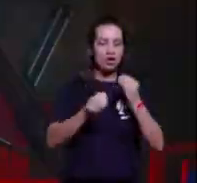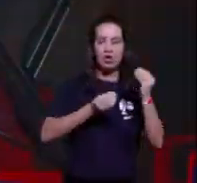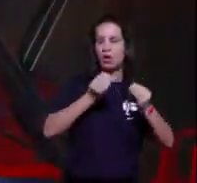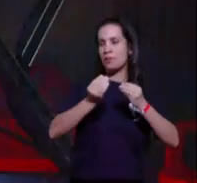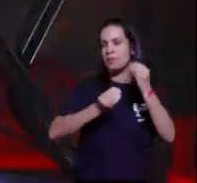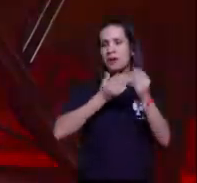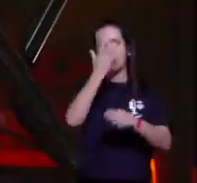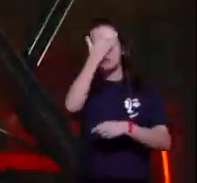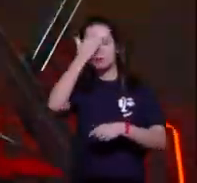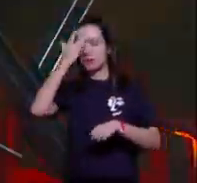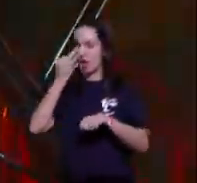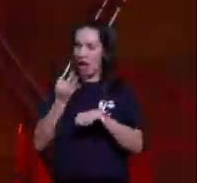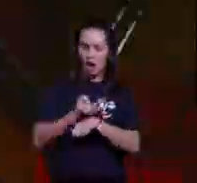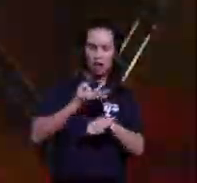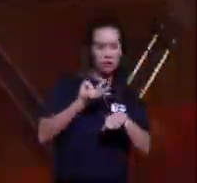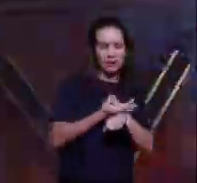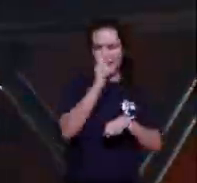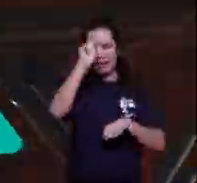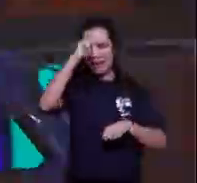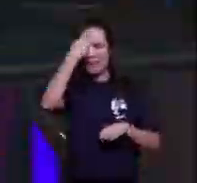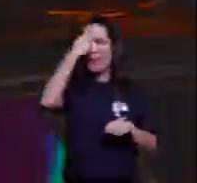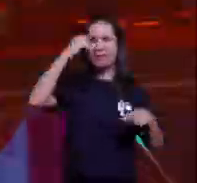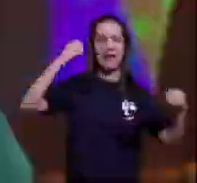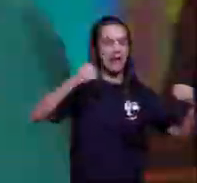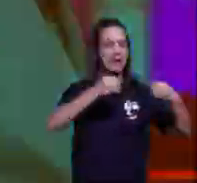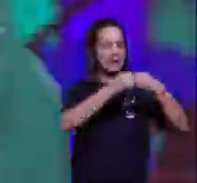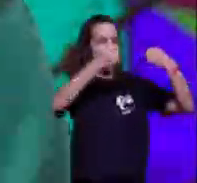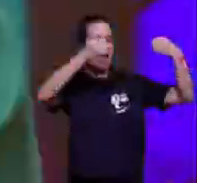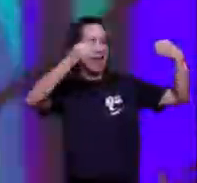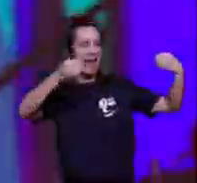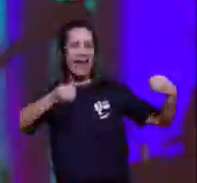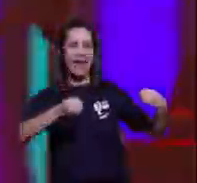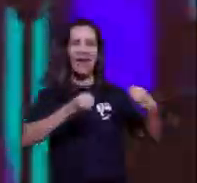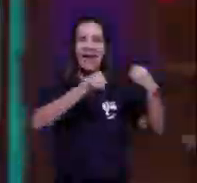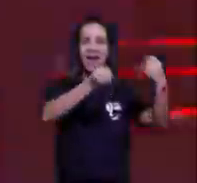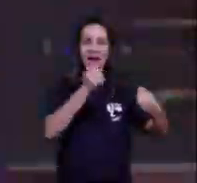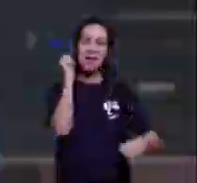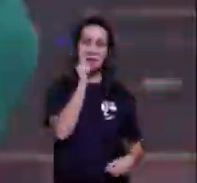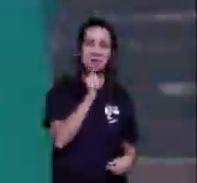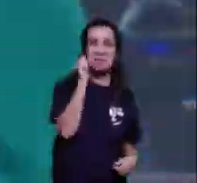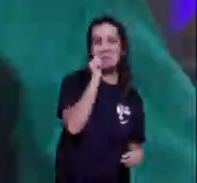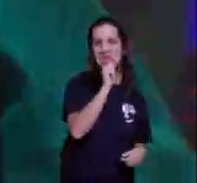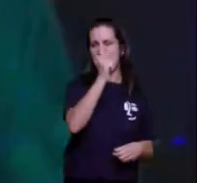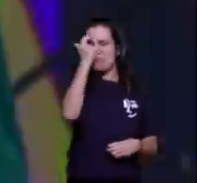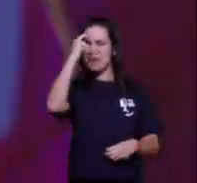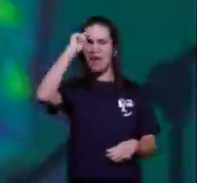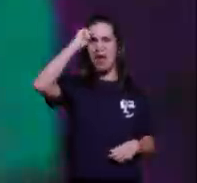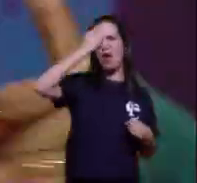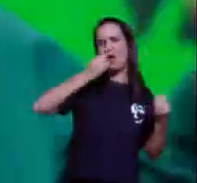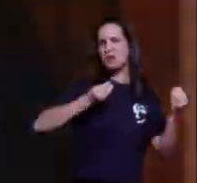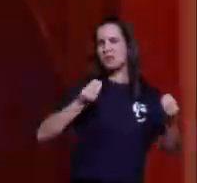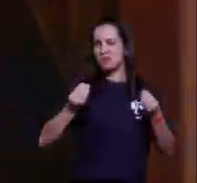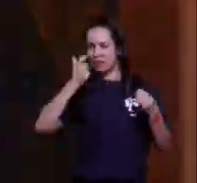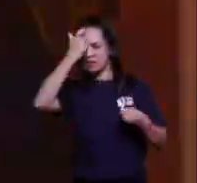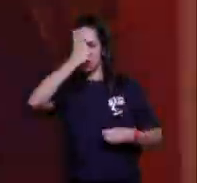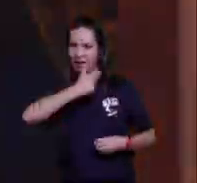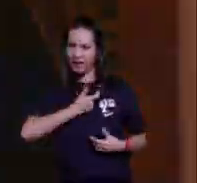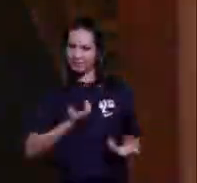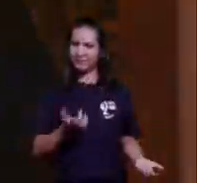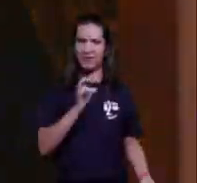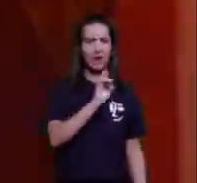que trampam e fazem tint, só pensam que minas como eu são para servir quem? Cada uma que